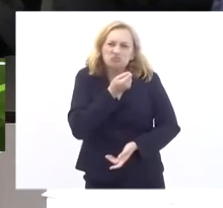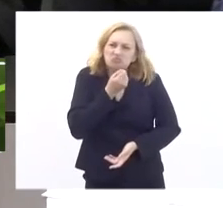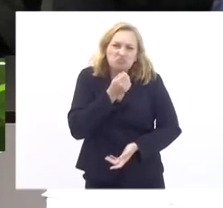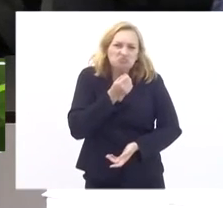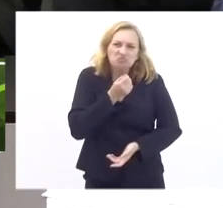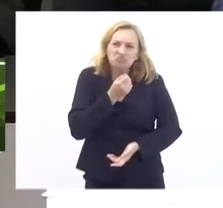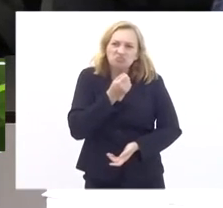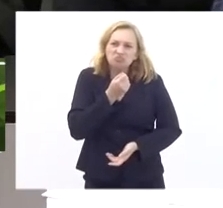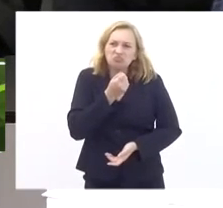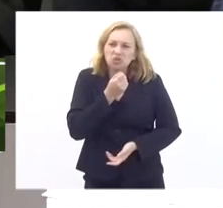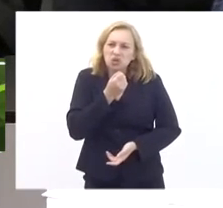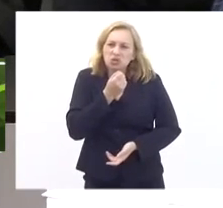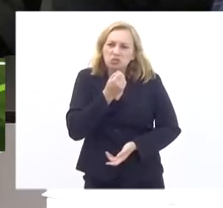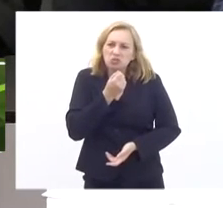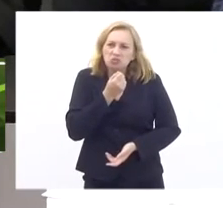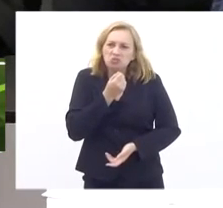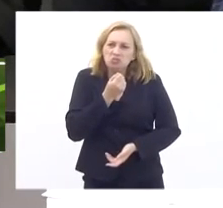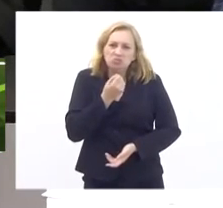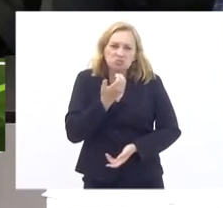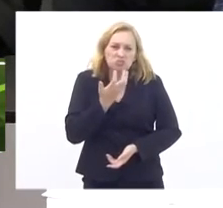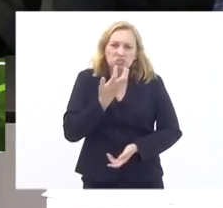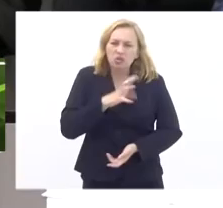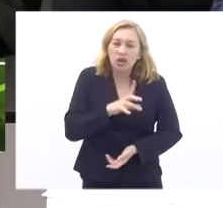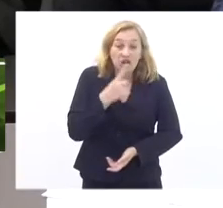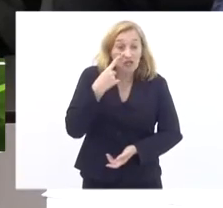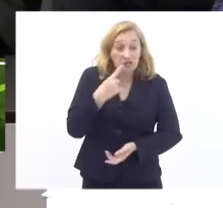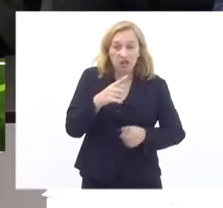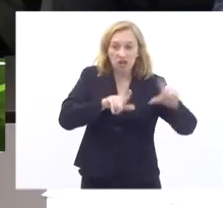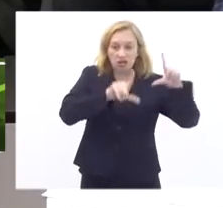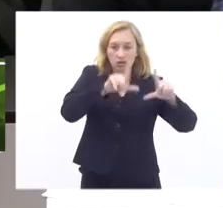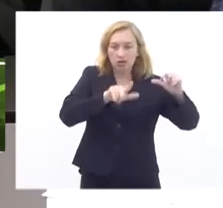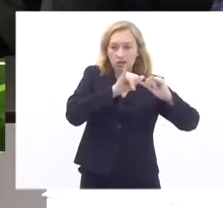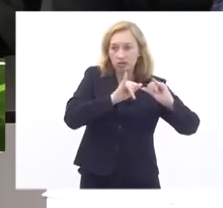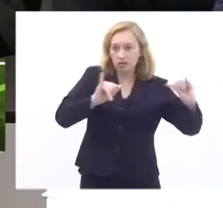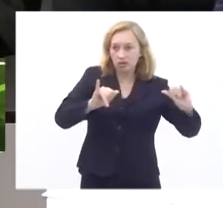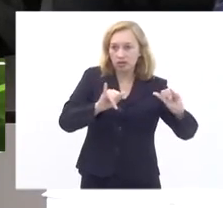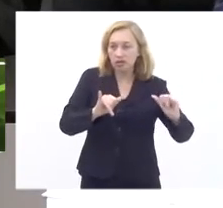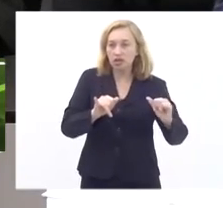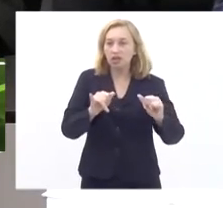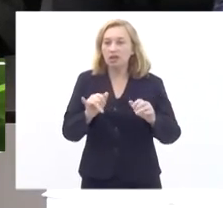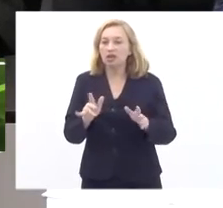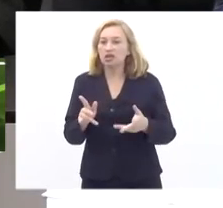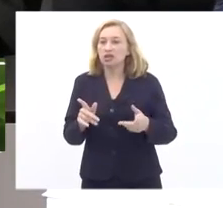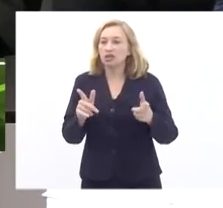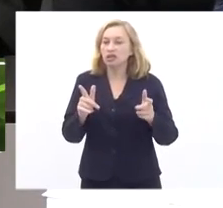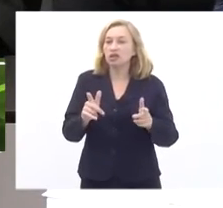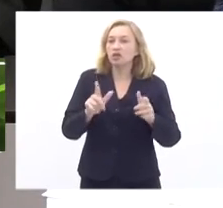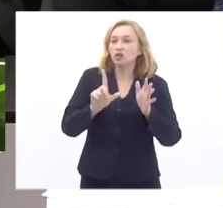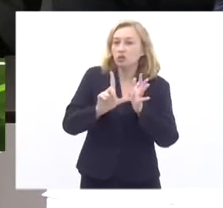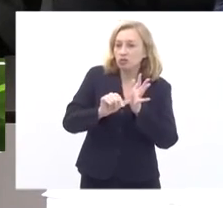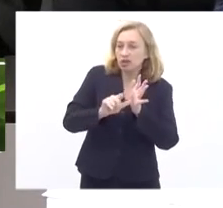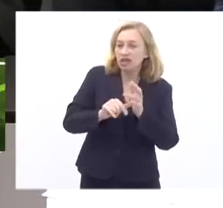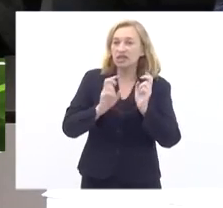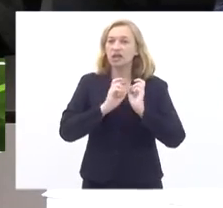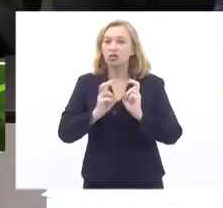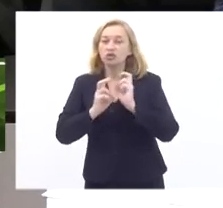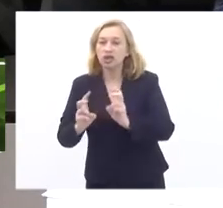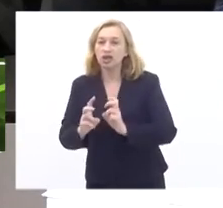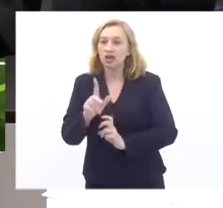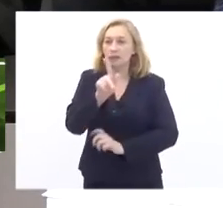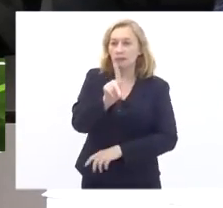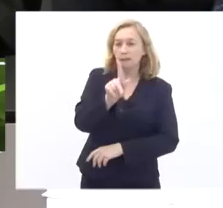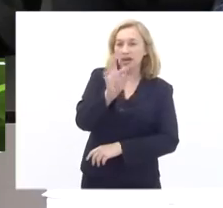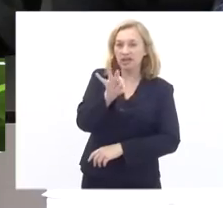mídia, e ninguém quer ver na mídia, as imagens de plataforma lotada, o trem atrasado,